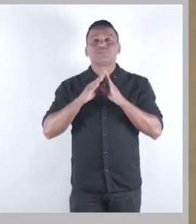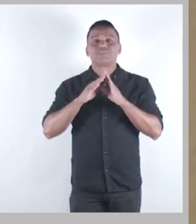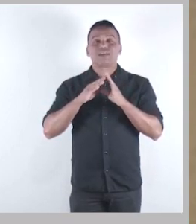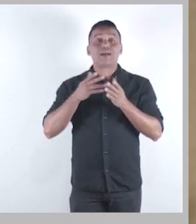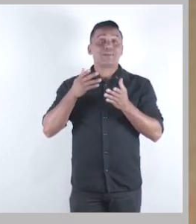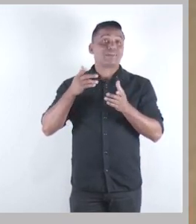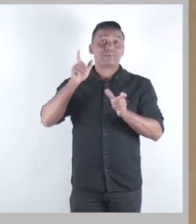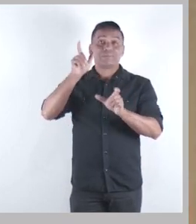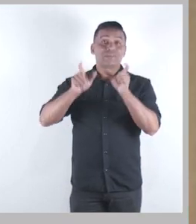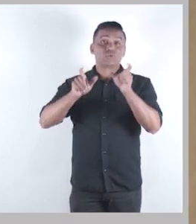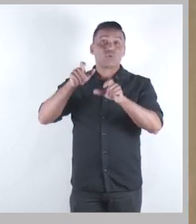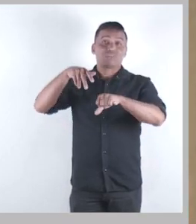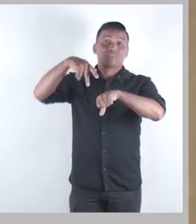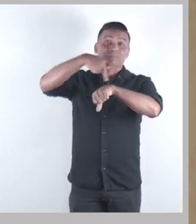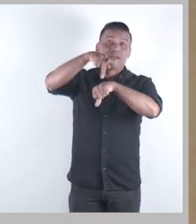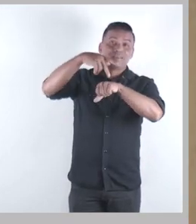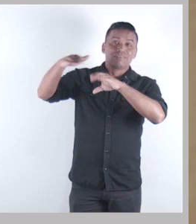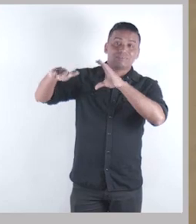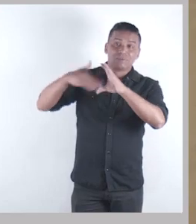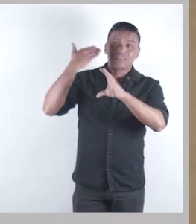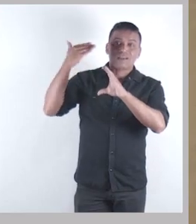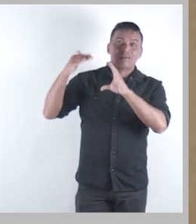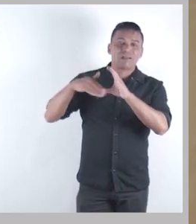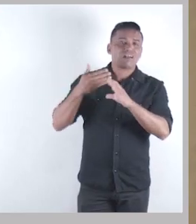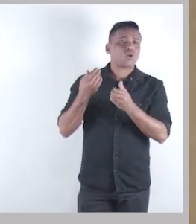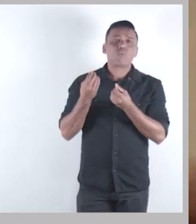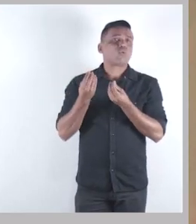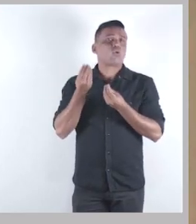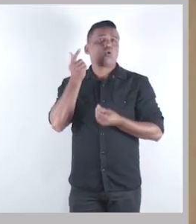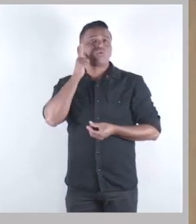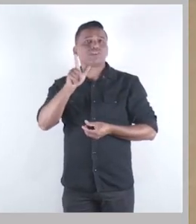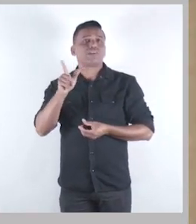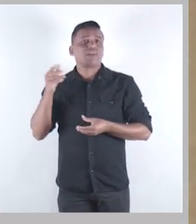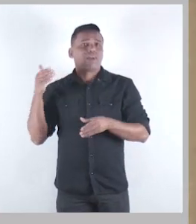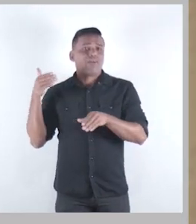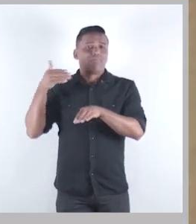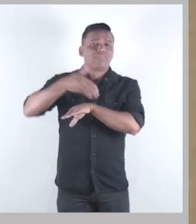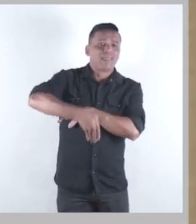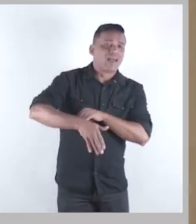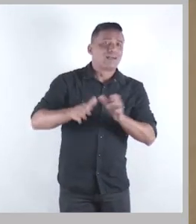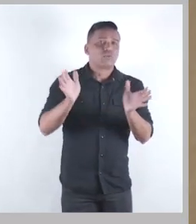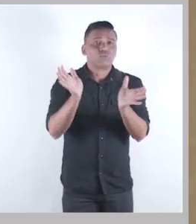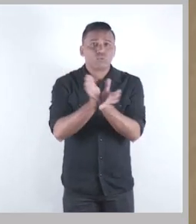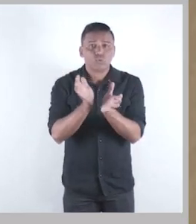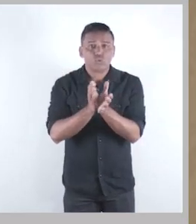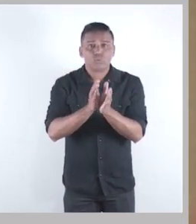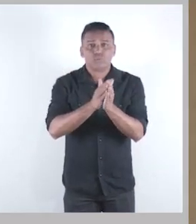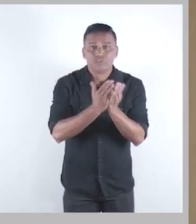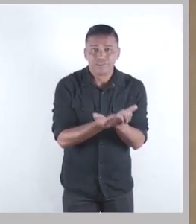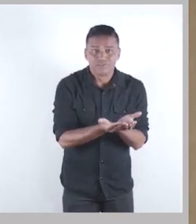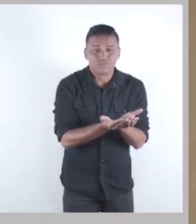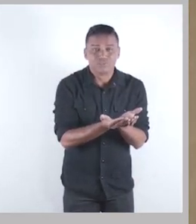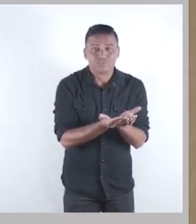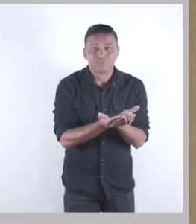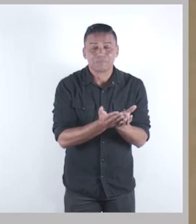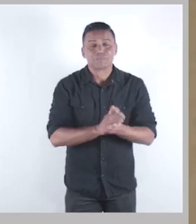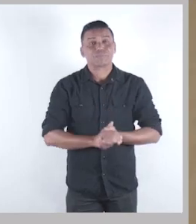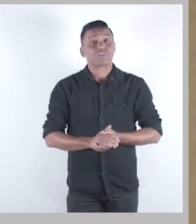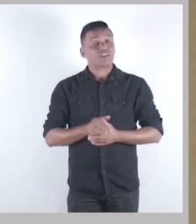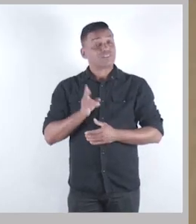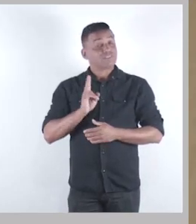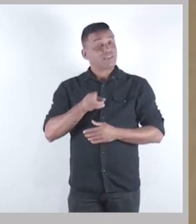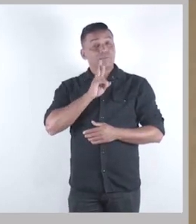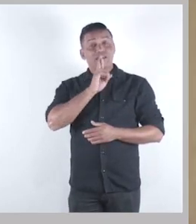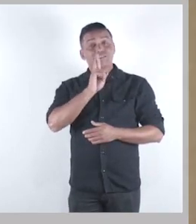mensagens de todo o país a perguntar, bom, como é que nós podemos fazer parte do Clube do Livro se nós não estamos em Maputo? E nós sempre